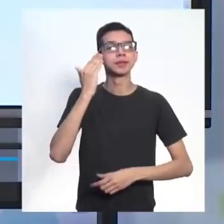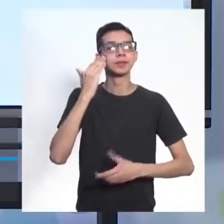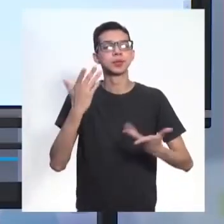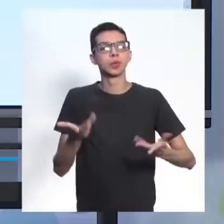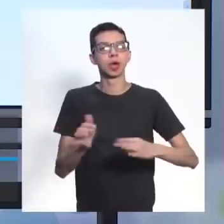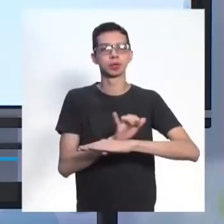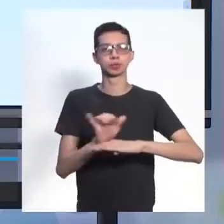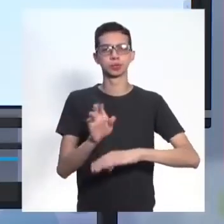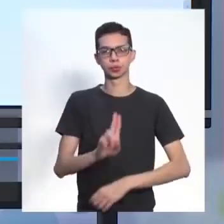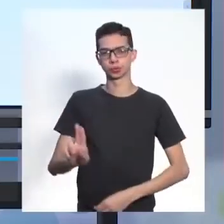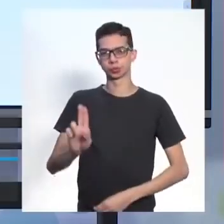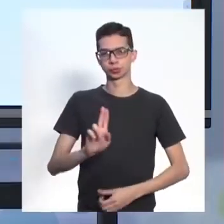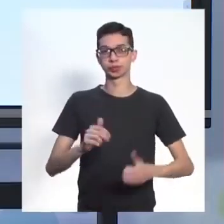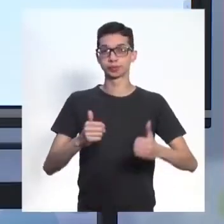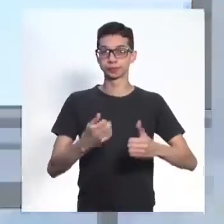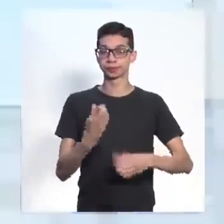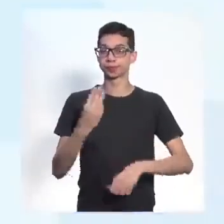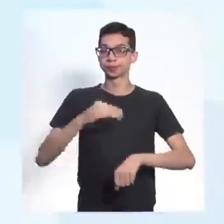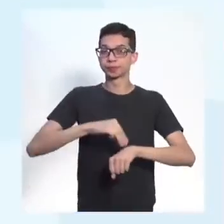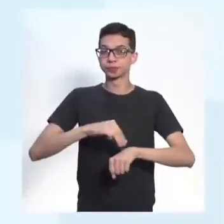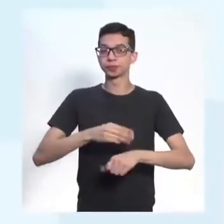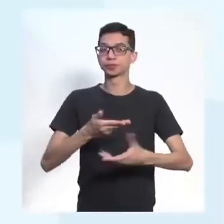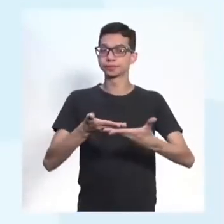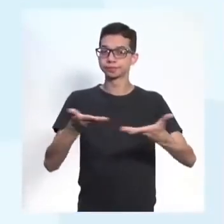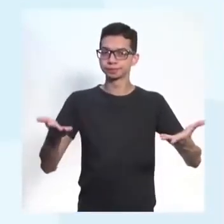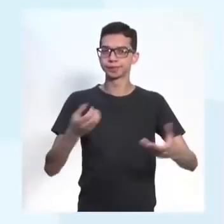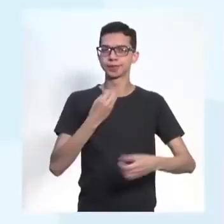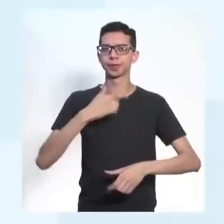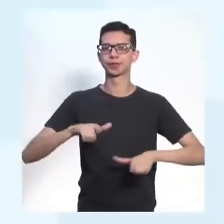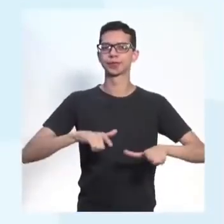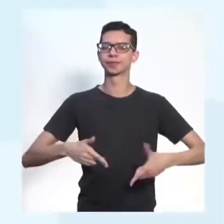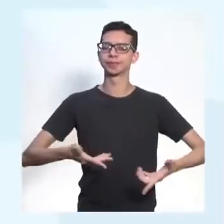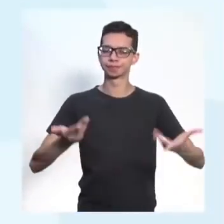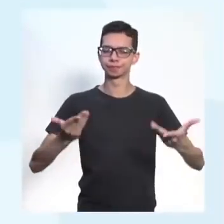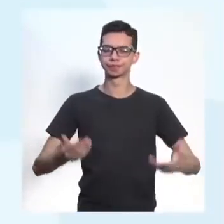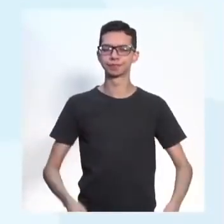vai utilizar aqui. Então, três minutinhos para vocês. Bom trabalho.